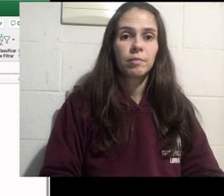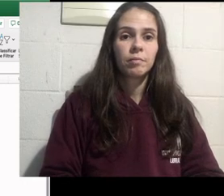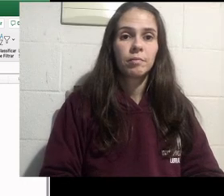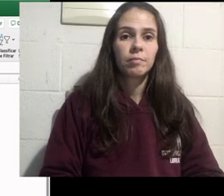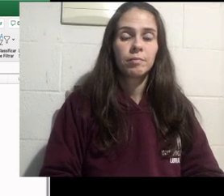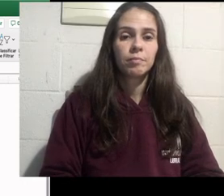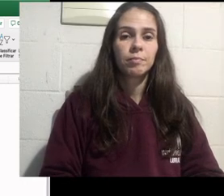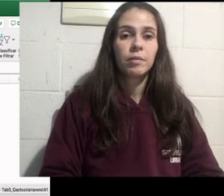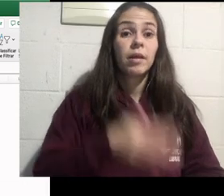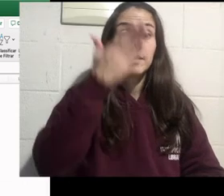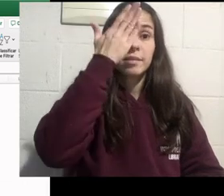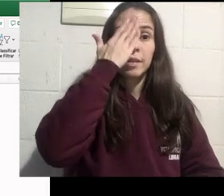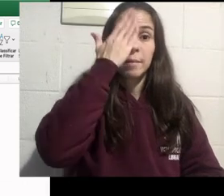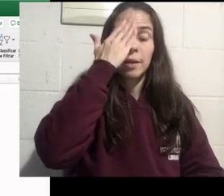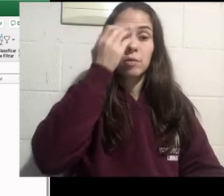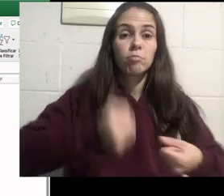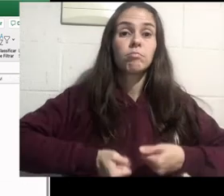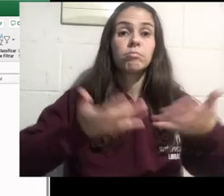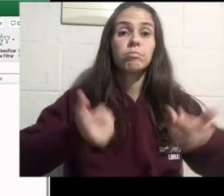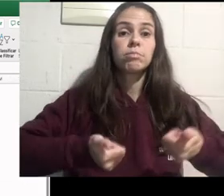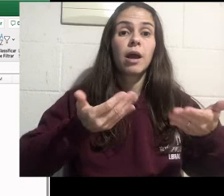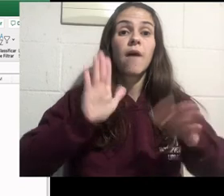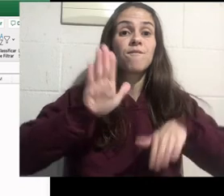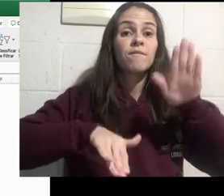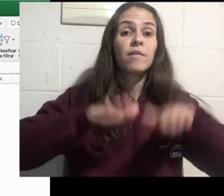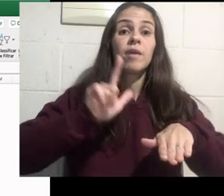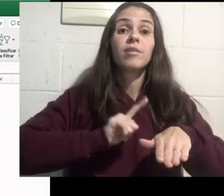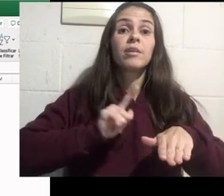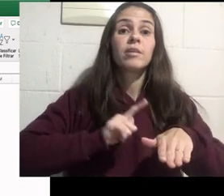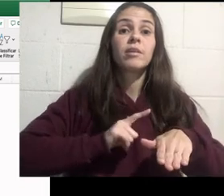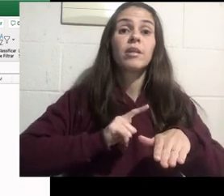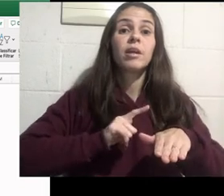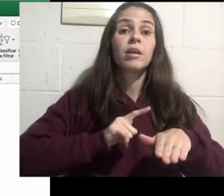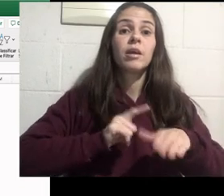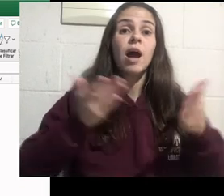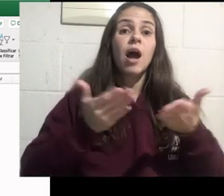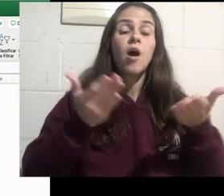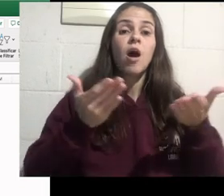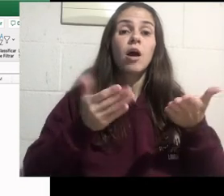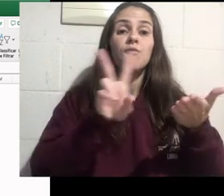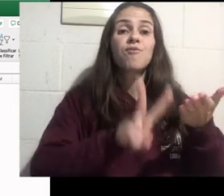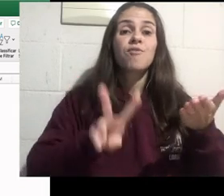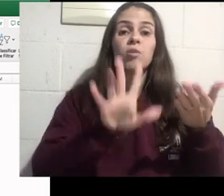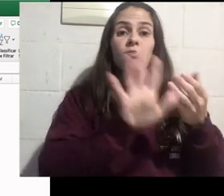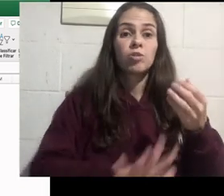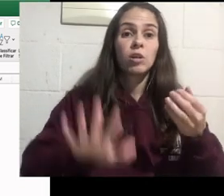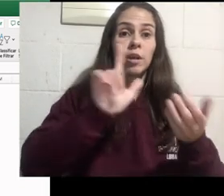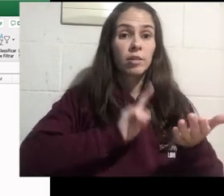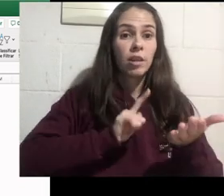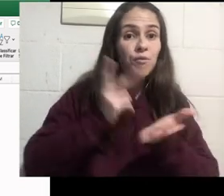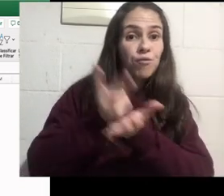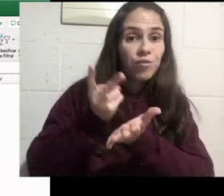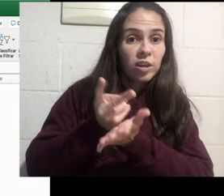Definidos, então, os gastos variáveis, nós temos aqui o custo integral, tá? Então, tem o gasto fixo